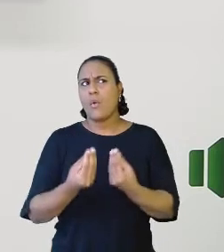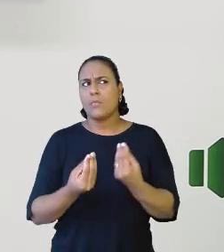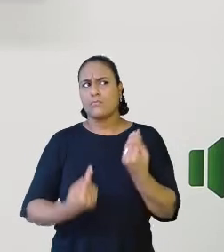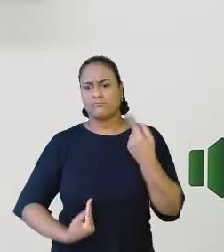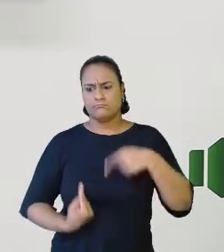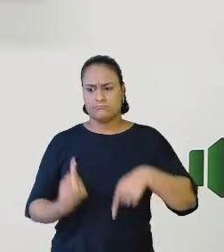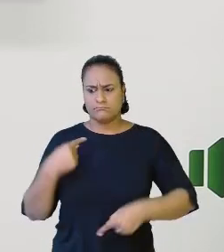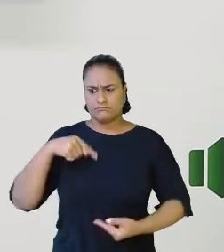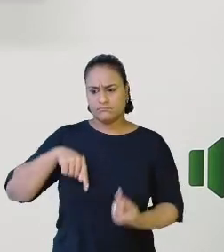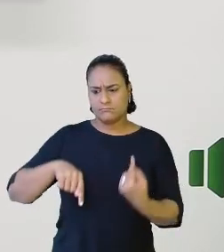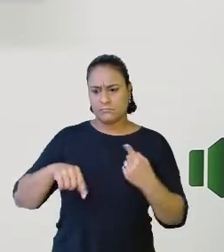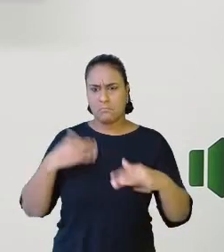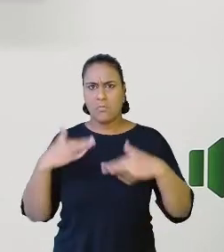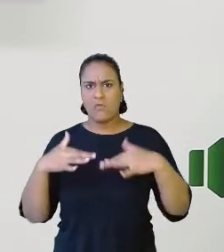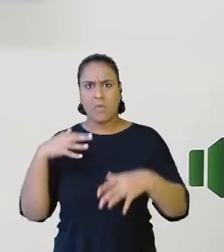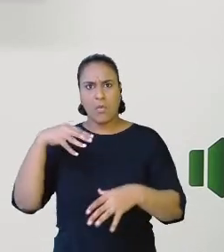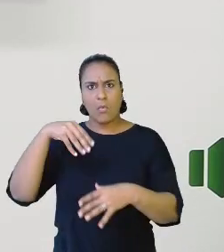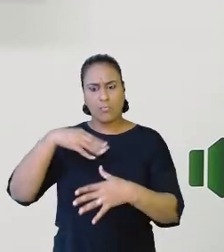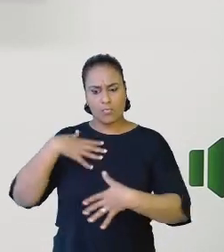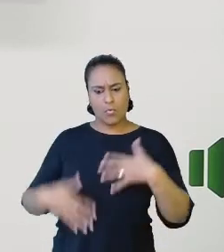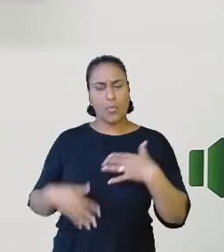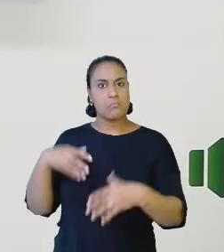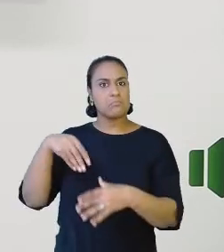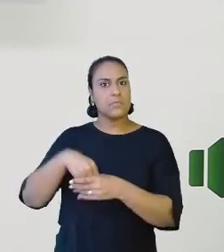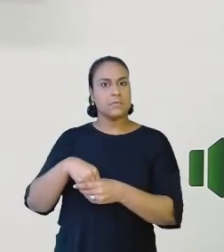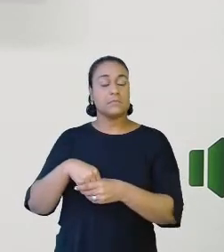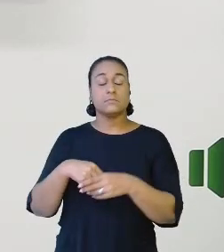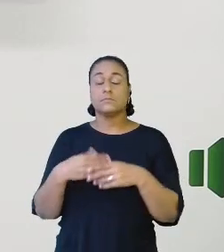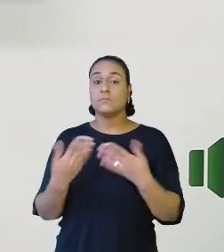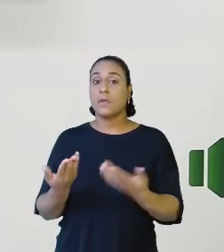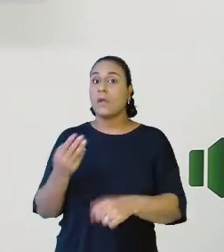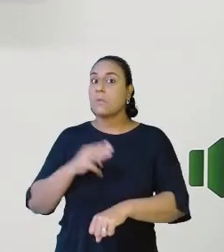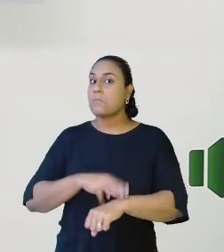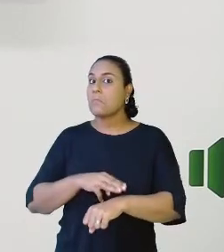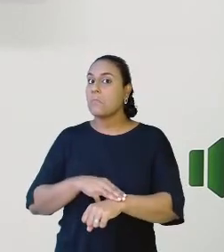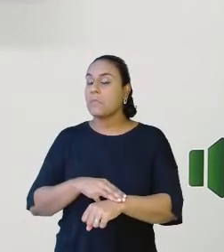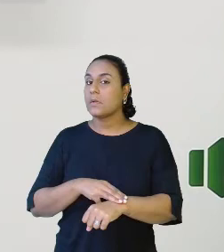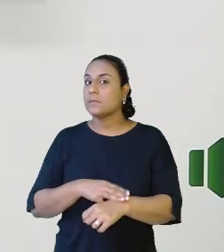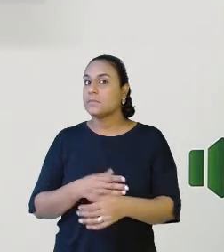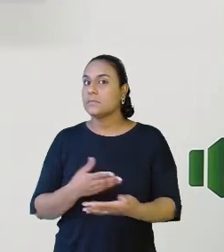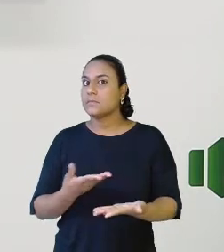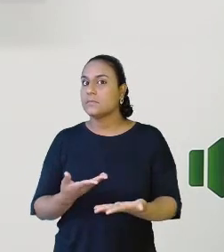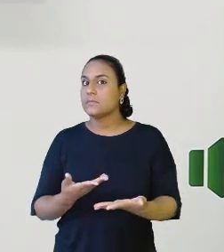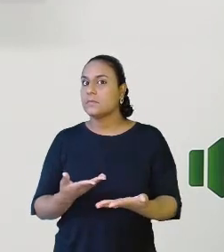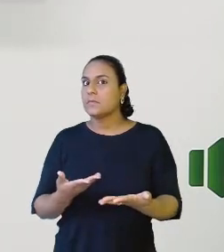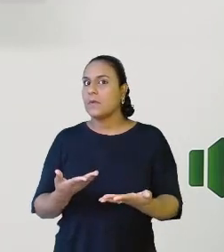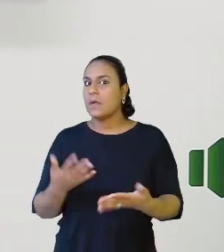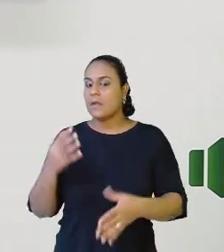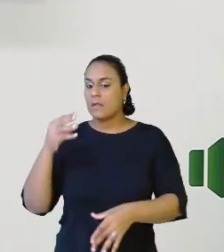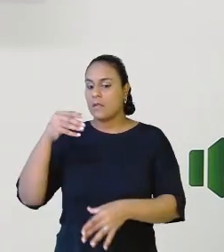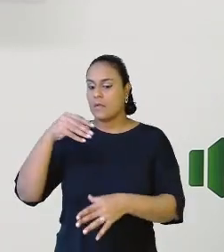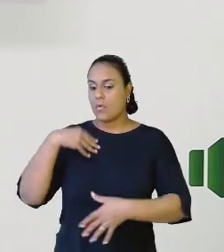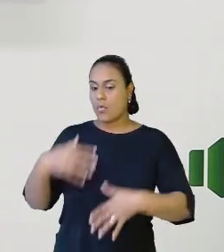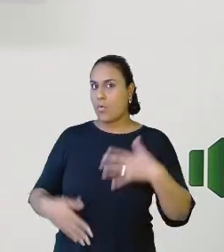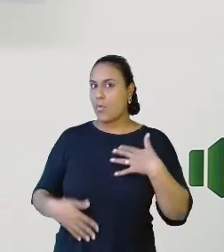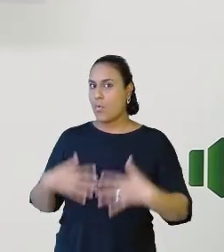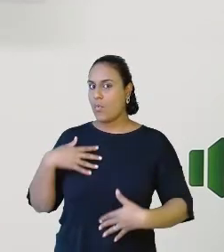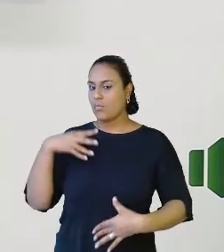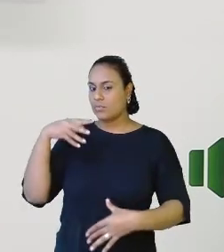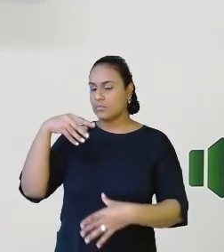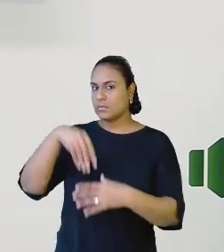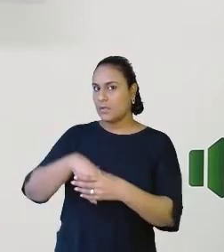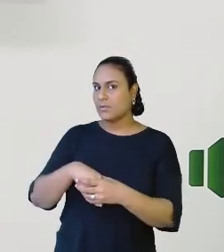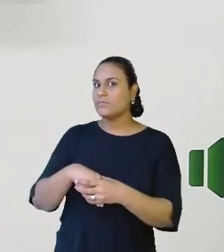nosso corpo? Pois é. Nesse momento que nós estamos aqui, em todo o nosso corpo está circulando